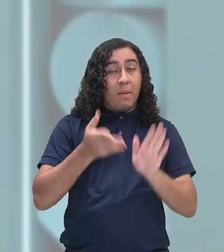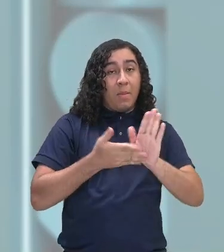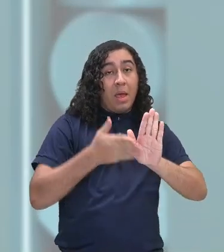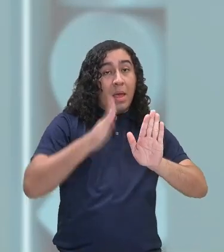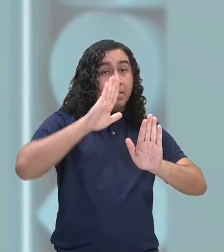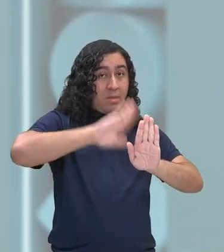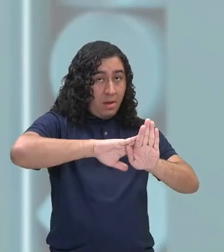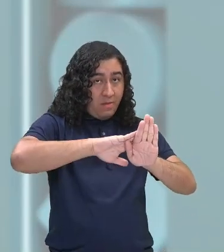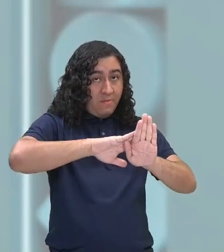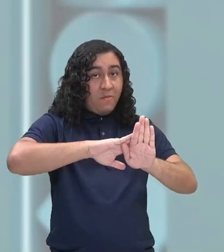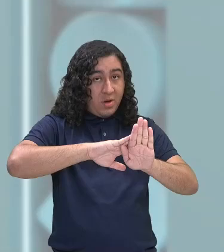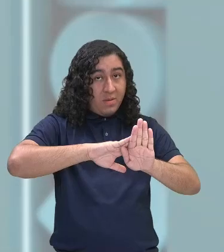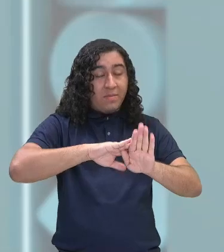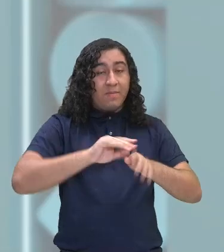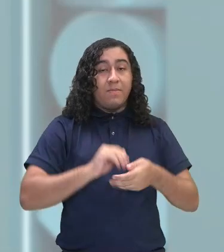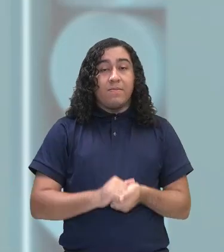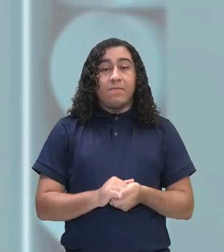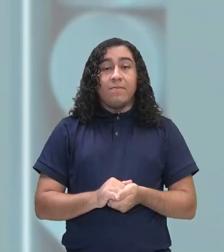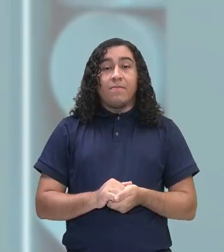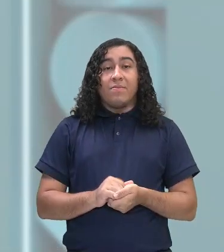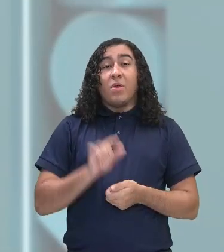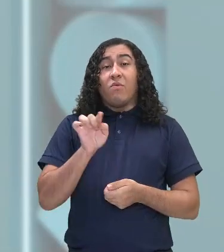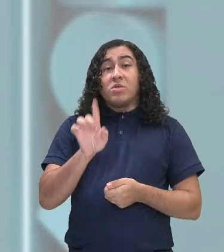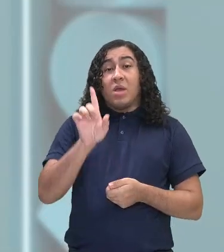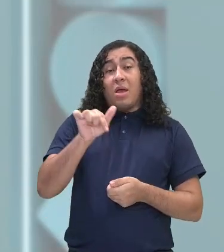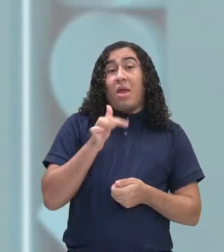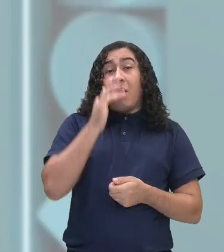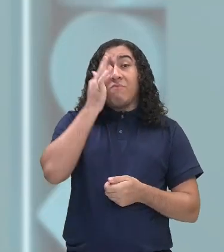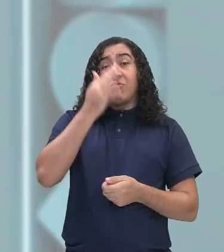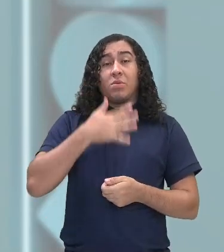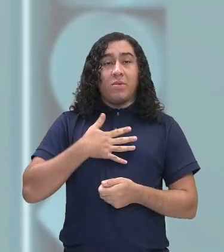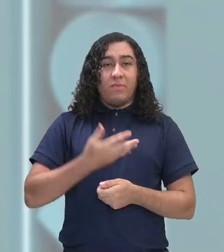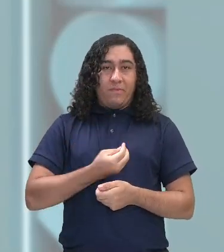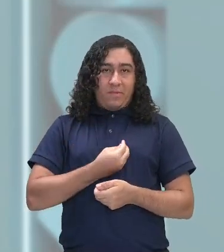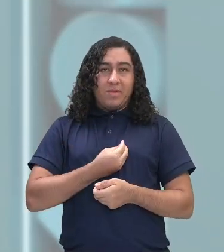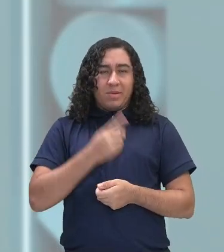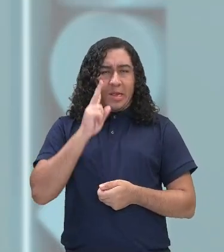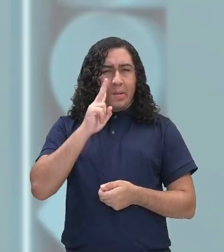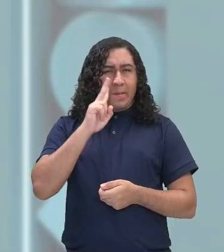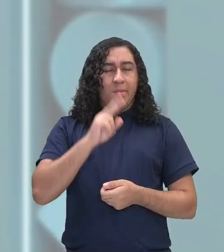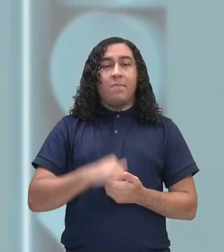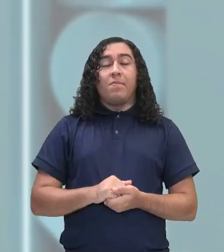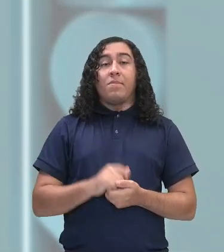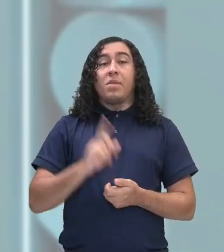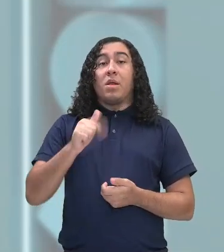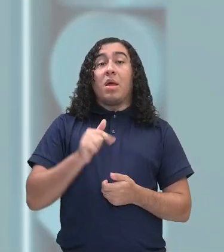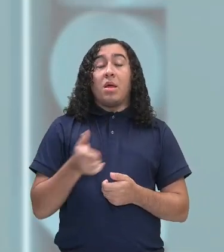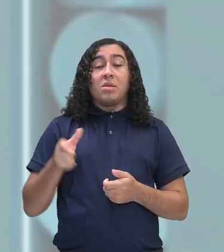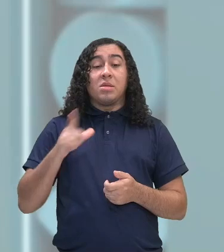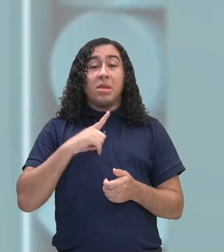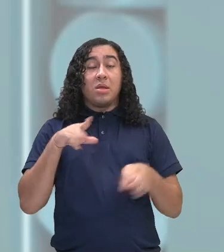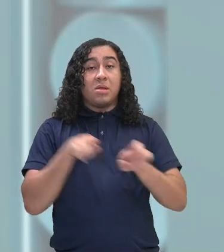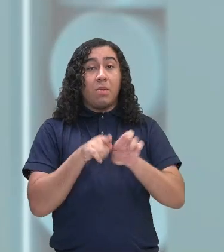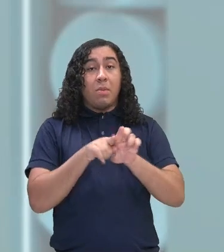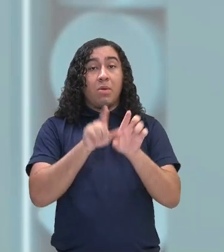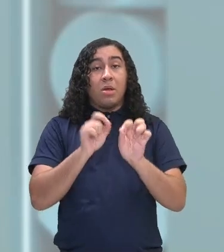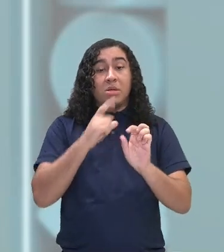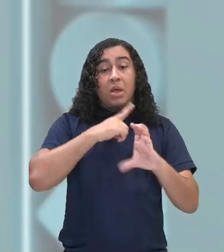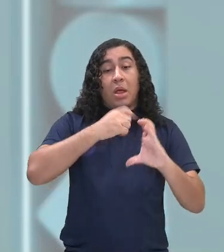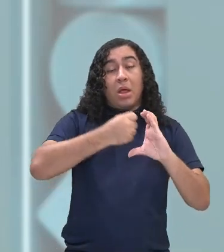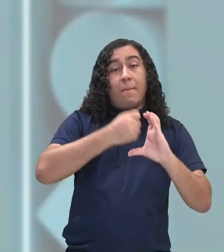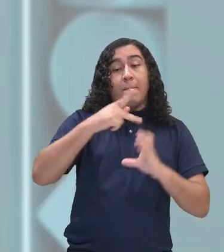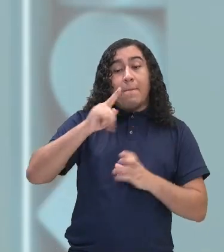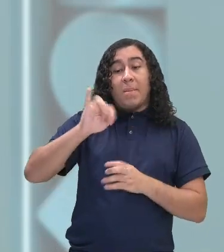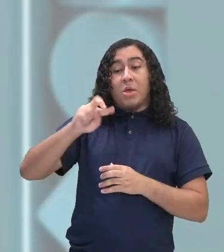vocês viram? Você é a flor da minha vida. E lá no meio ele tem também personificação, dizendo que